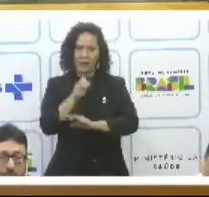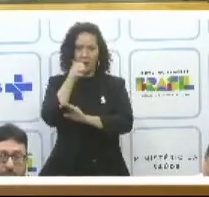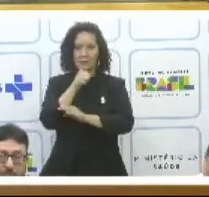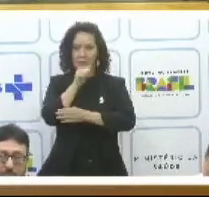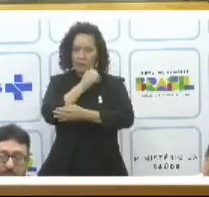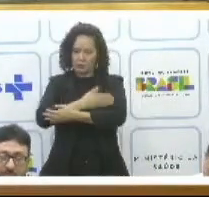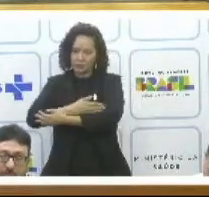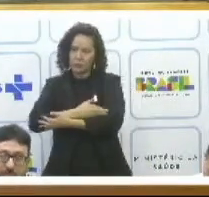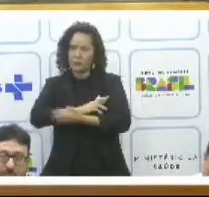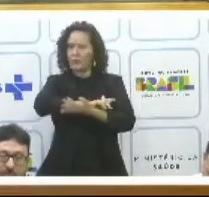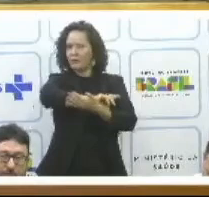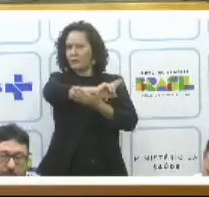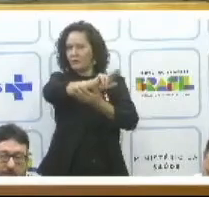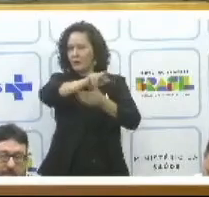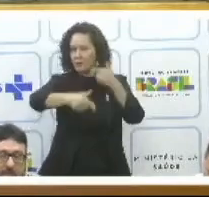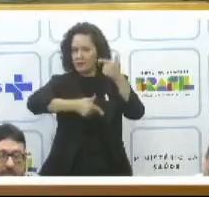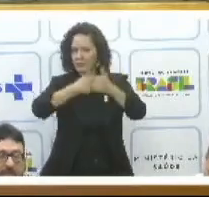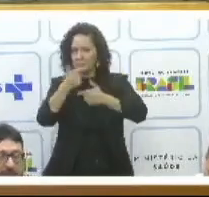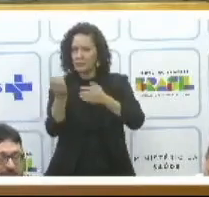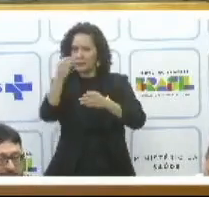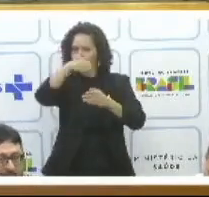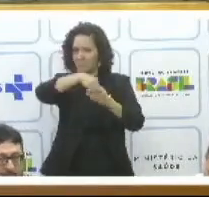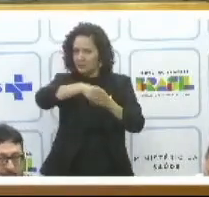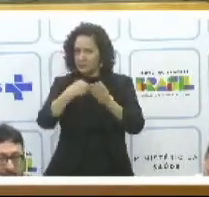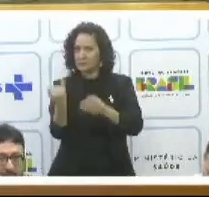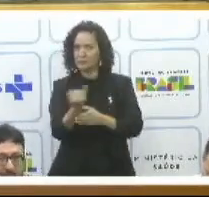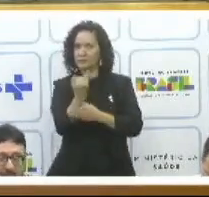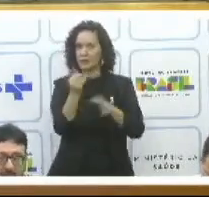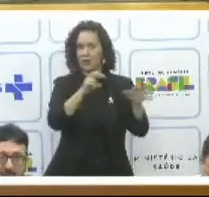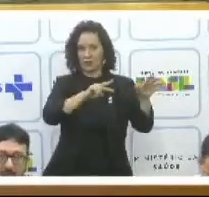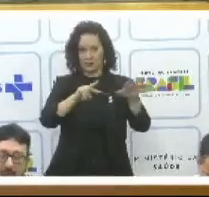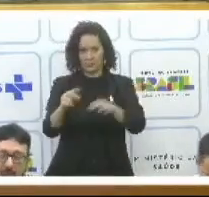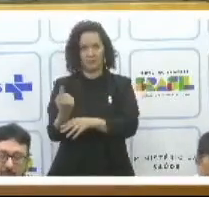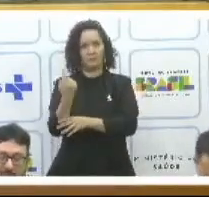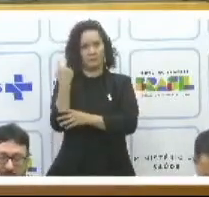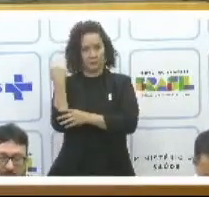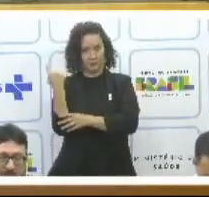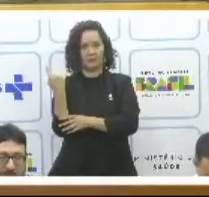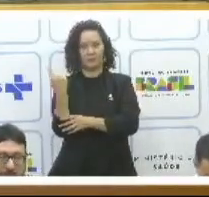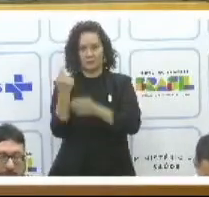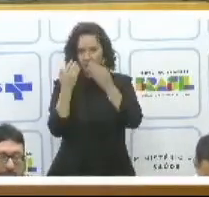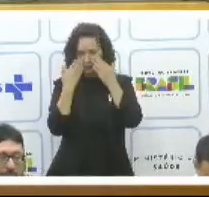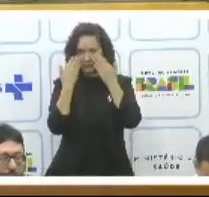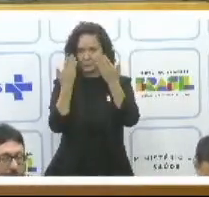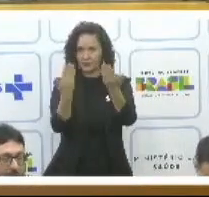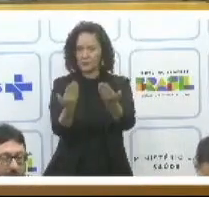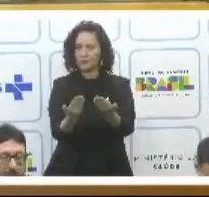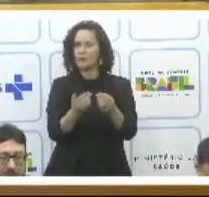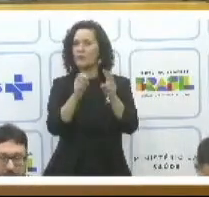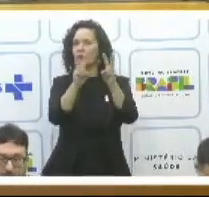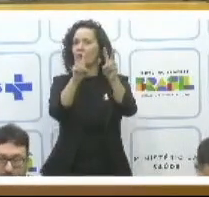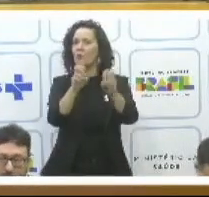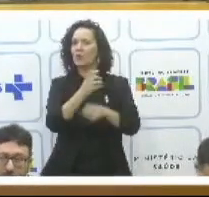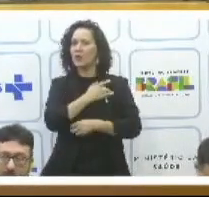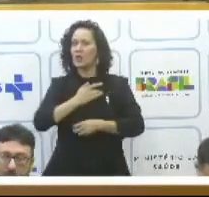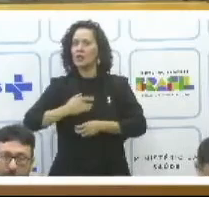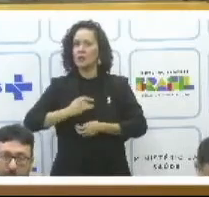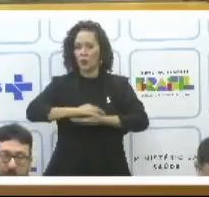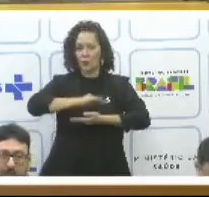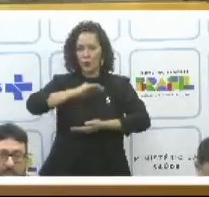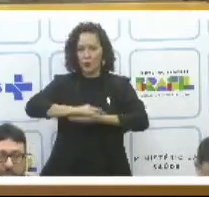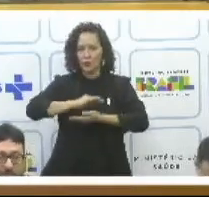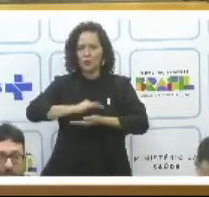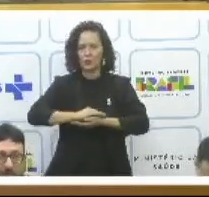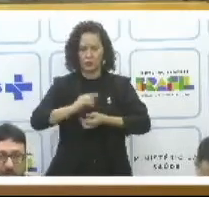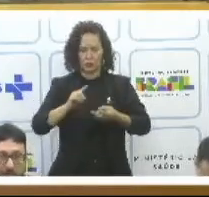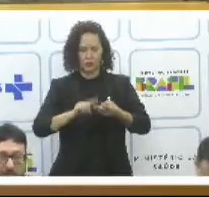são um conjunto de ações importantes. Né. Na semana passada, teve apresentação, né, sobre saúde do idoso, saúde da